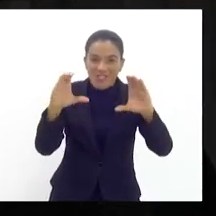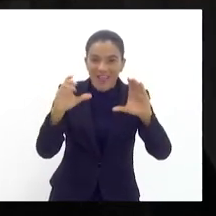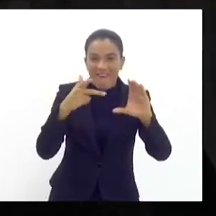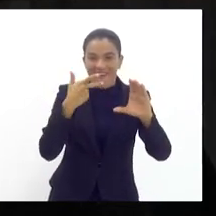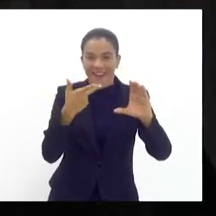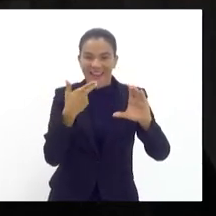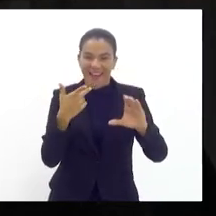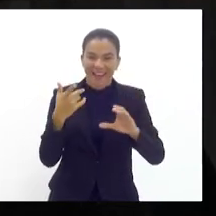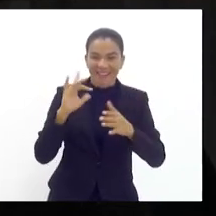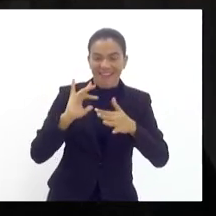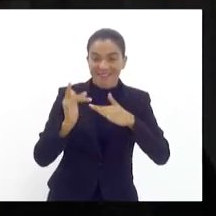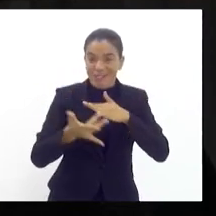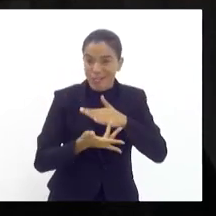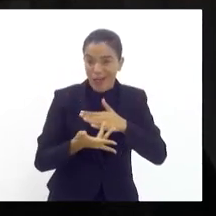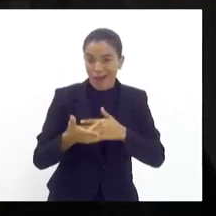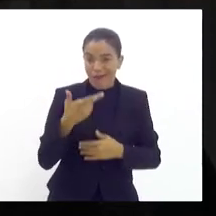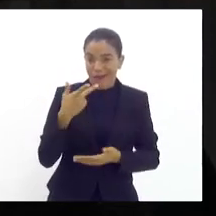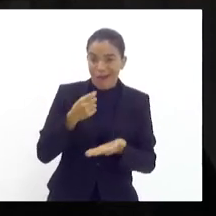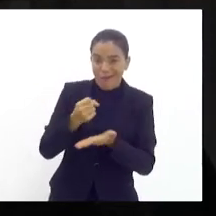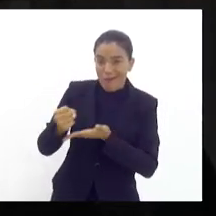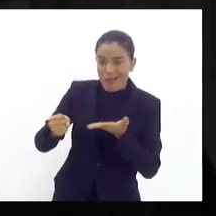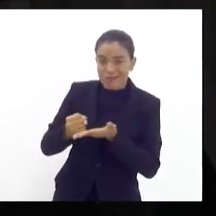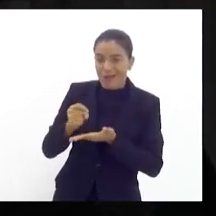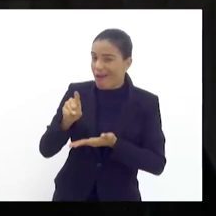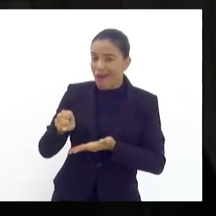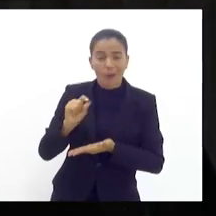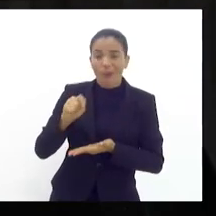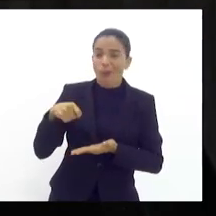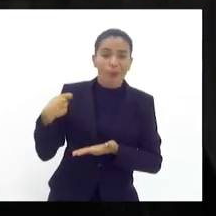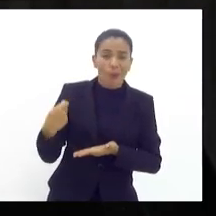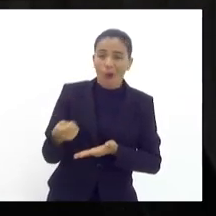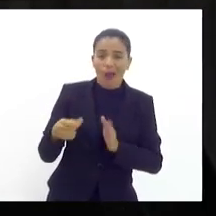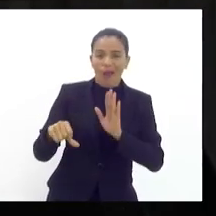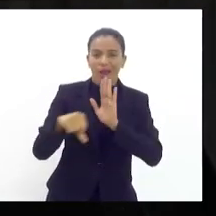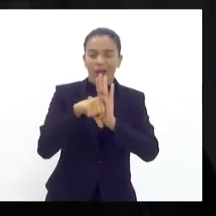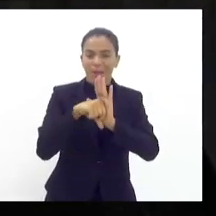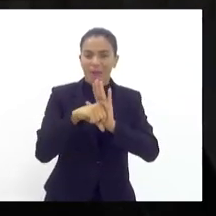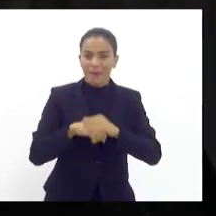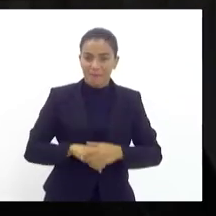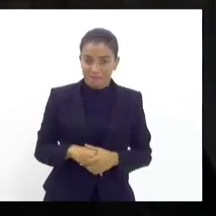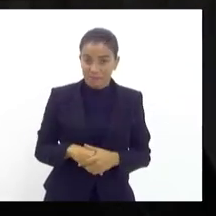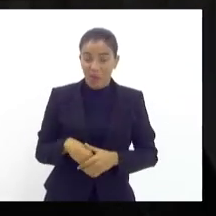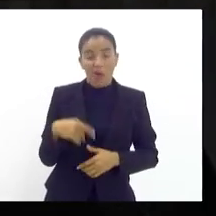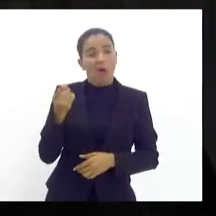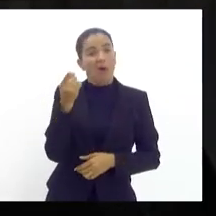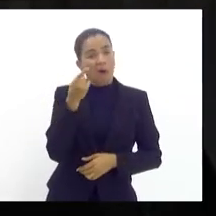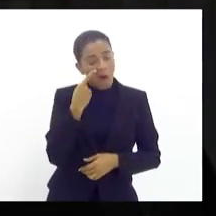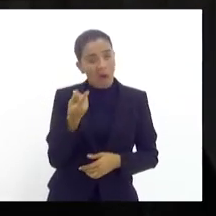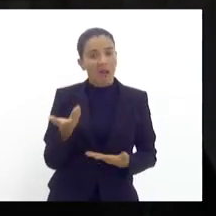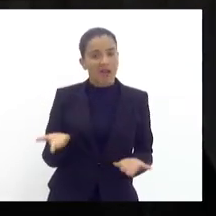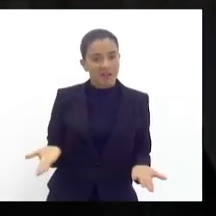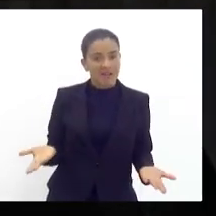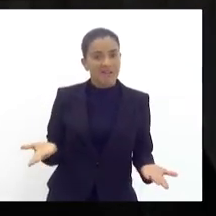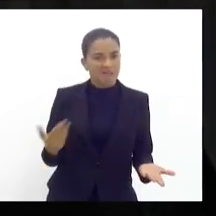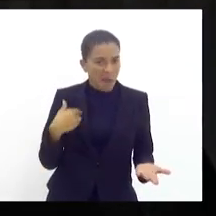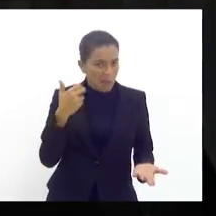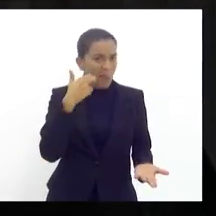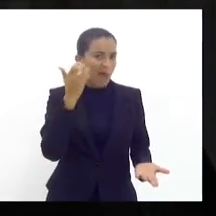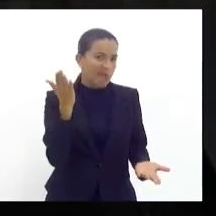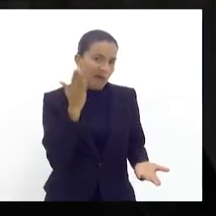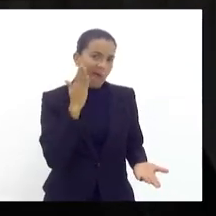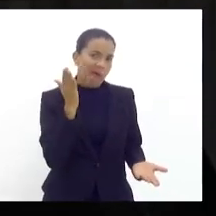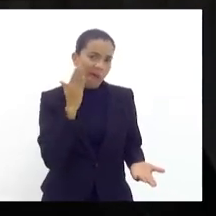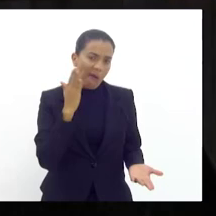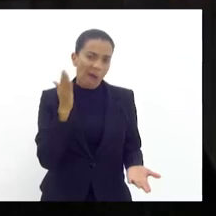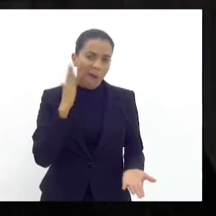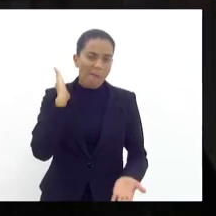lutar pelo Normal pelo básico é considerado crime hora vamos tomar vergonha na cara